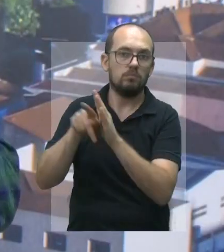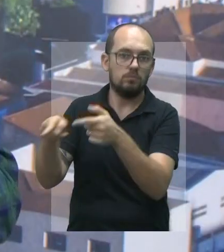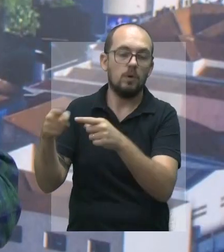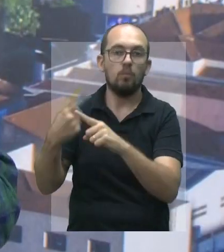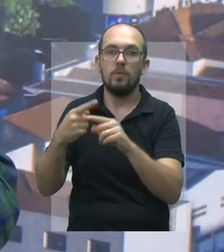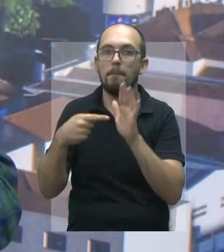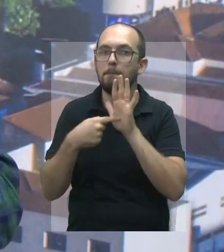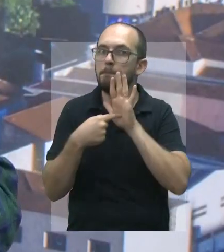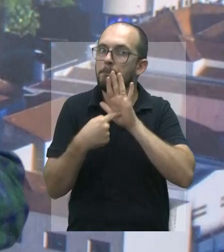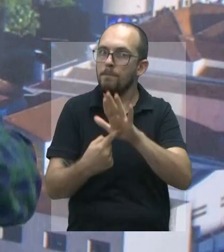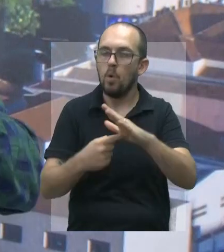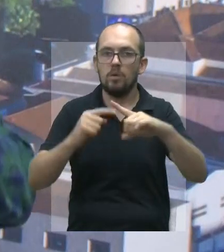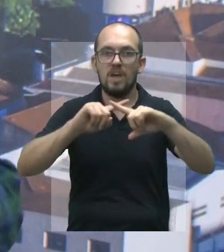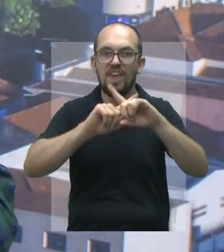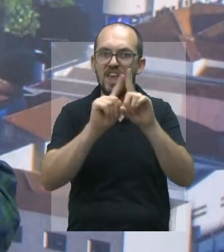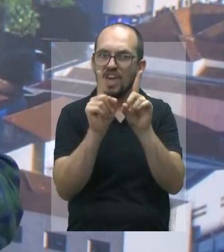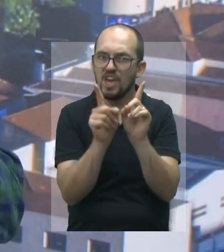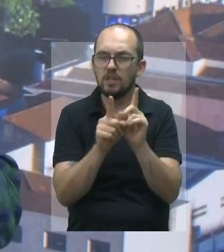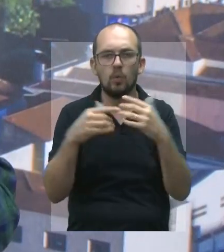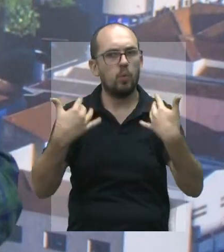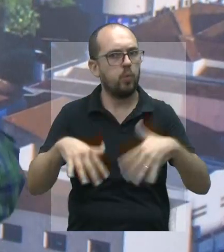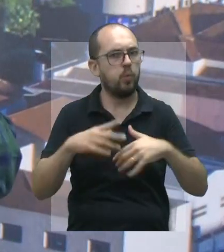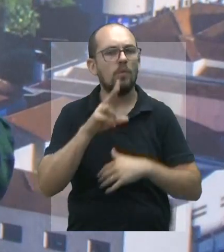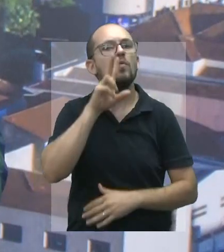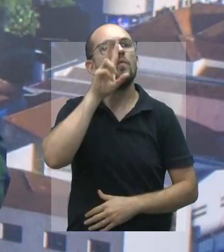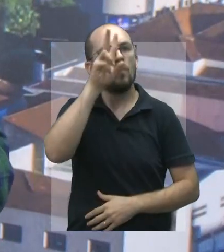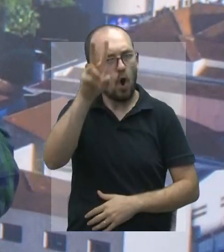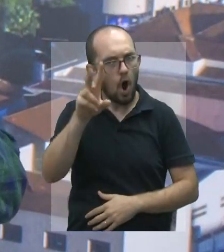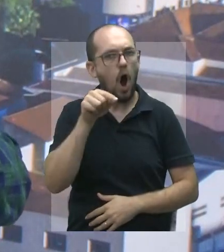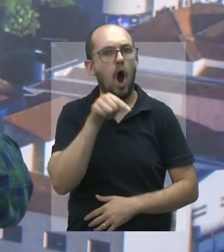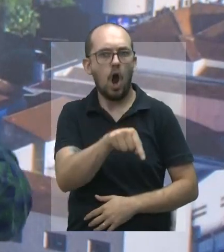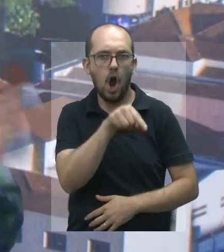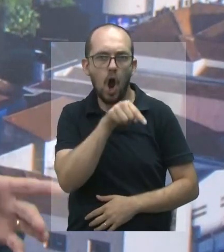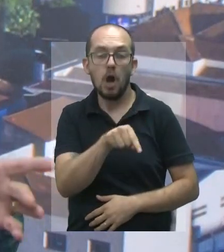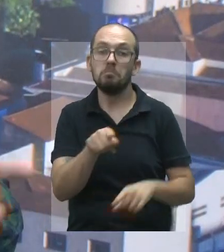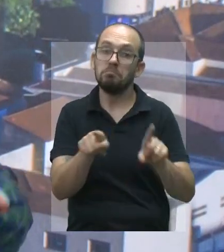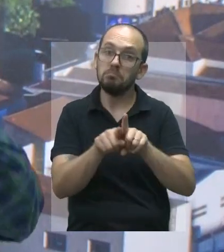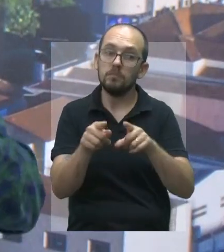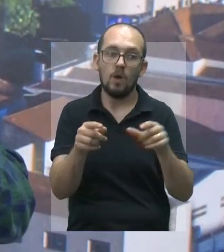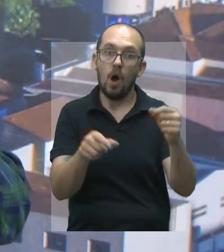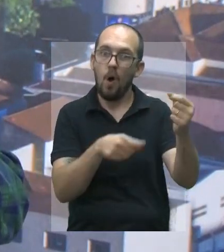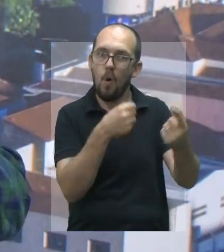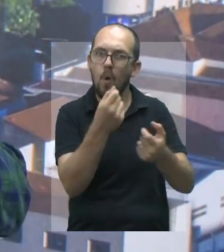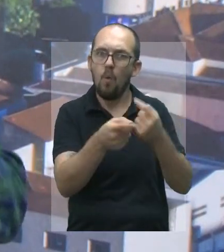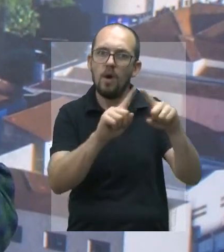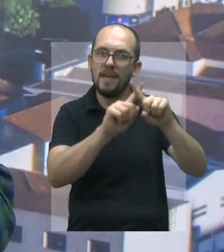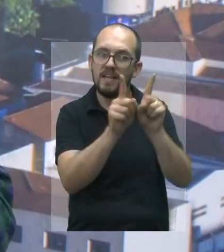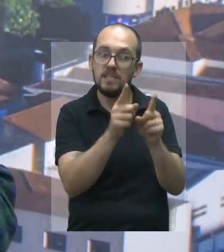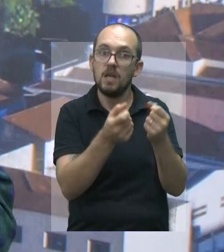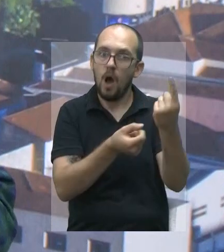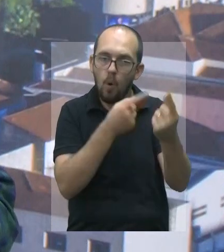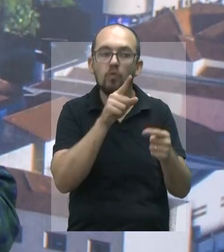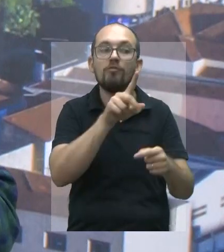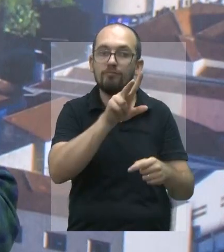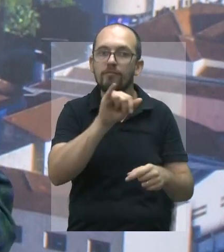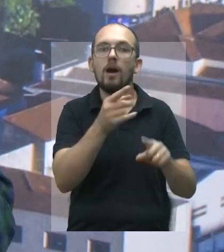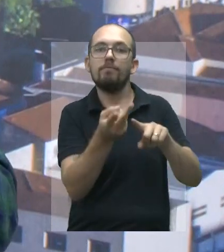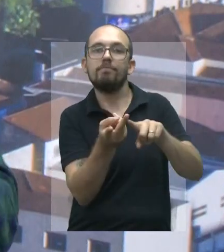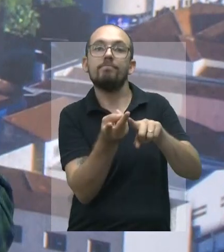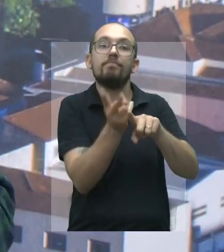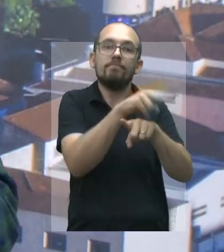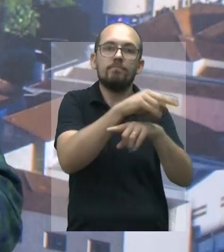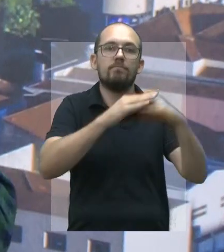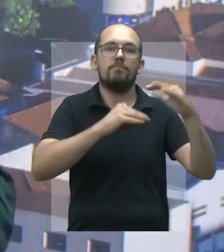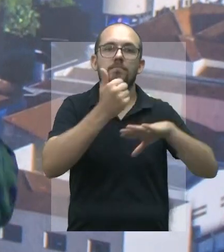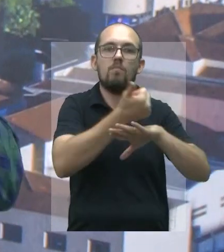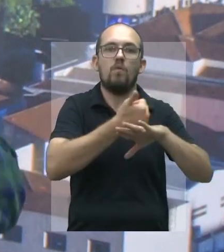elenco sub-20 do Galinho é muito promissor e boa parte desses jogadores vai estar na Copa São Paulo de Futebol Júnior ano